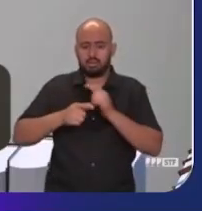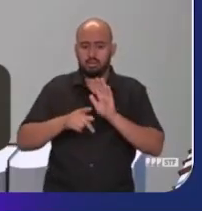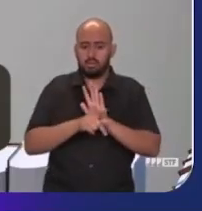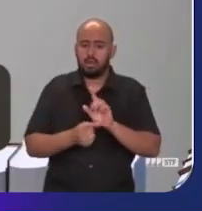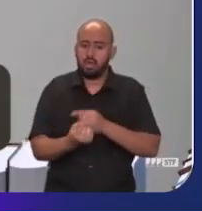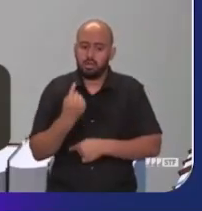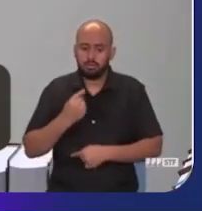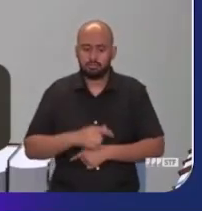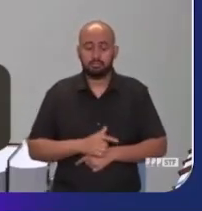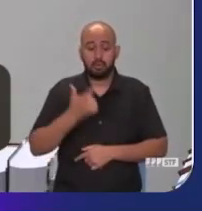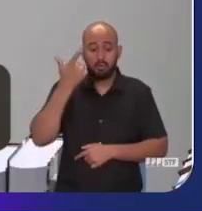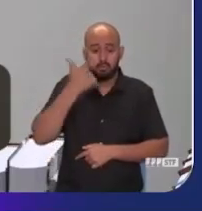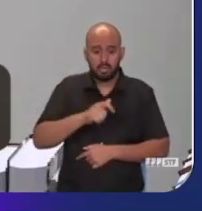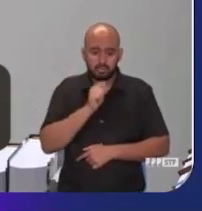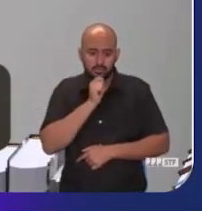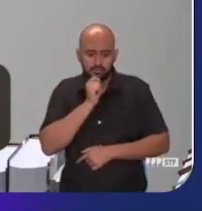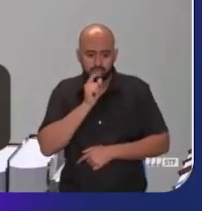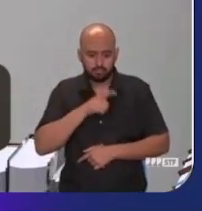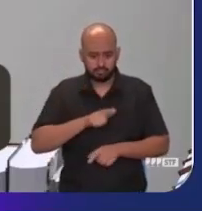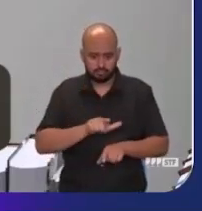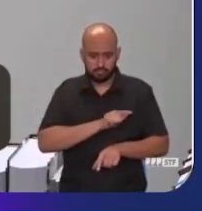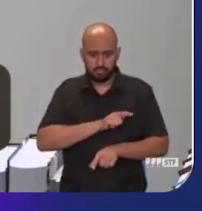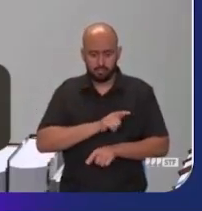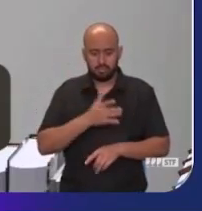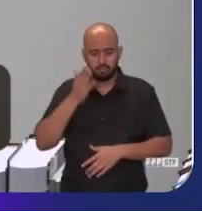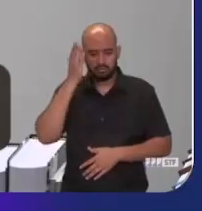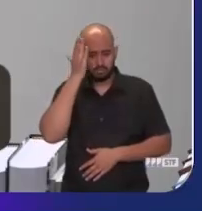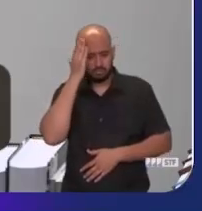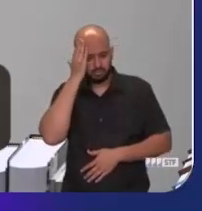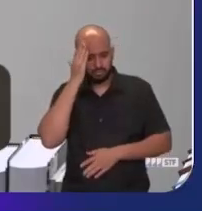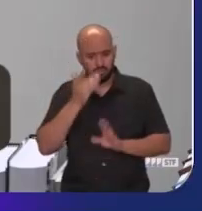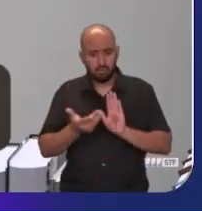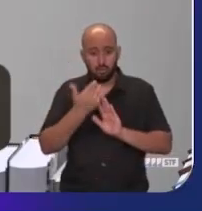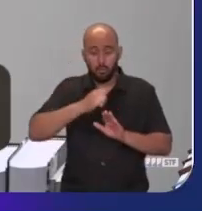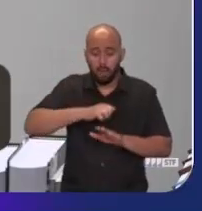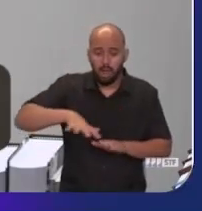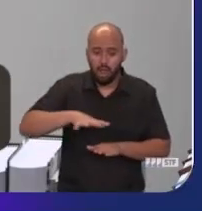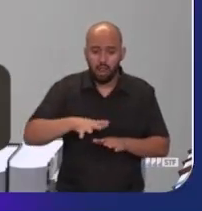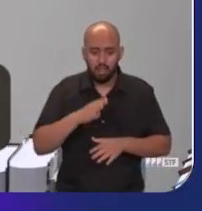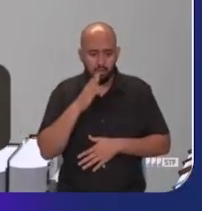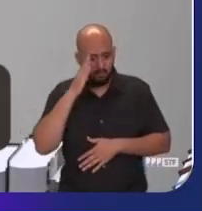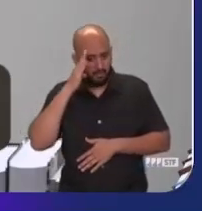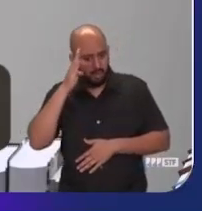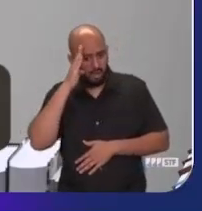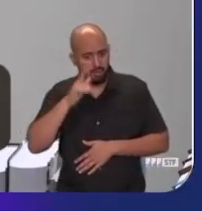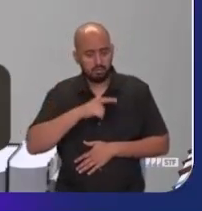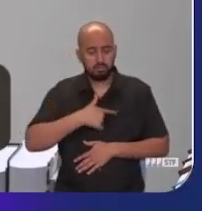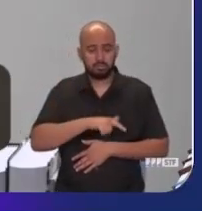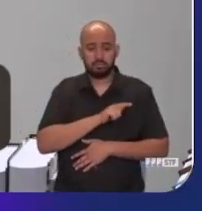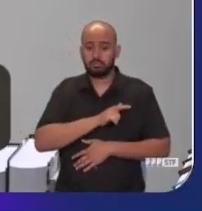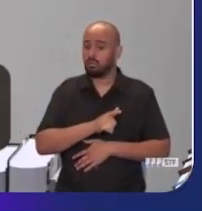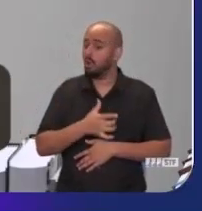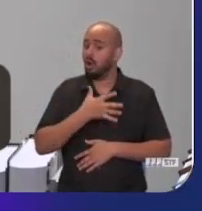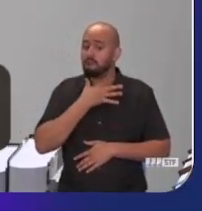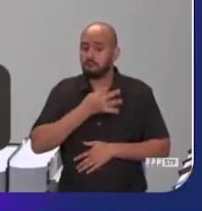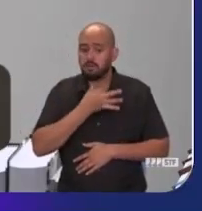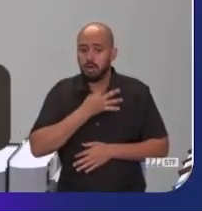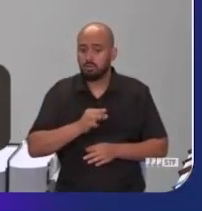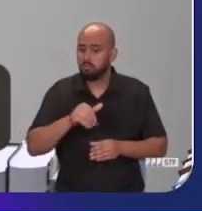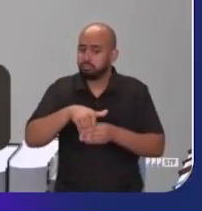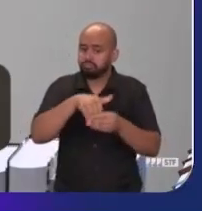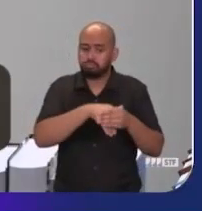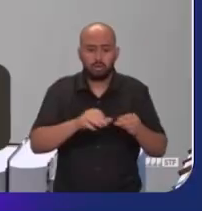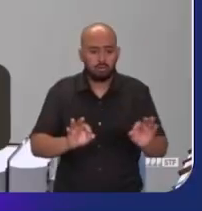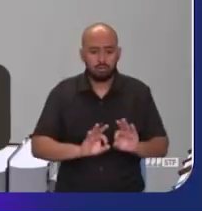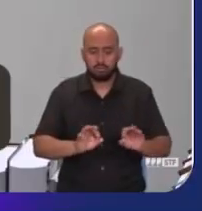ainda, como firmado em juízo, já se sabia no meio militar não ter havido fraude eleitoral, e isso era sabido